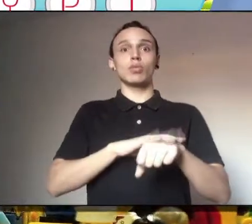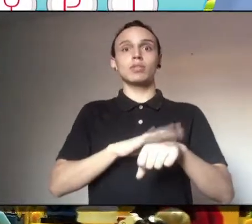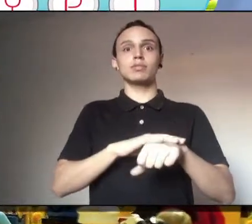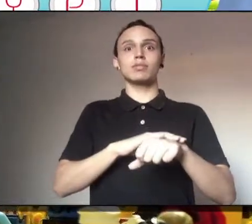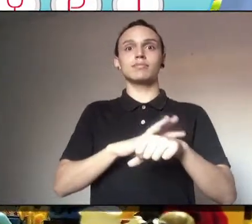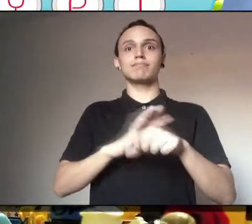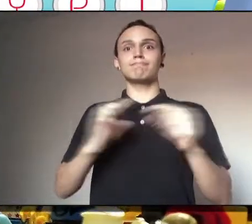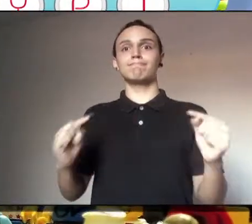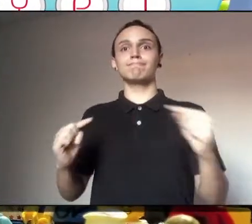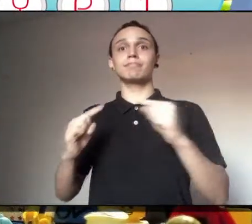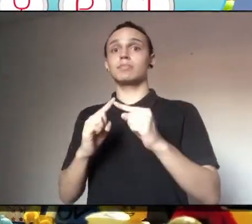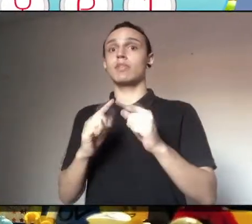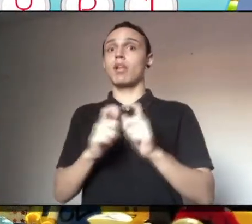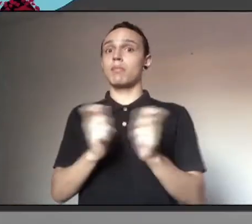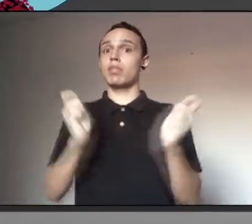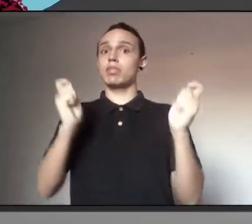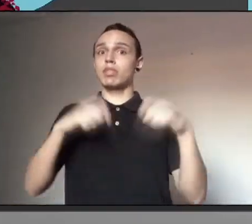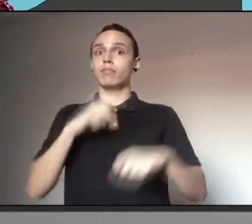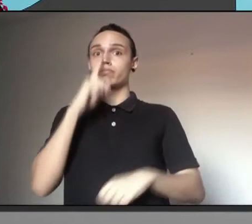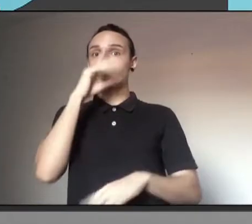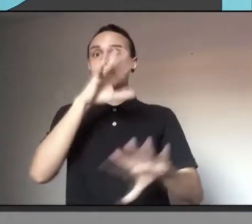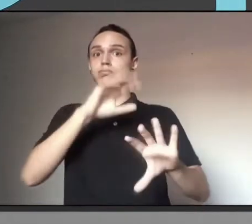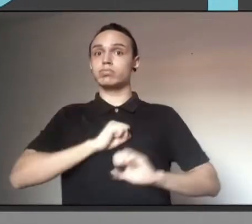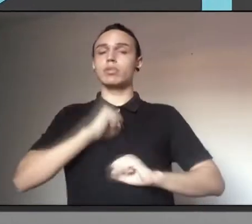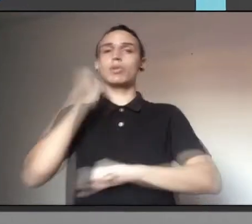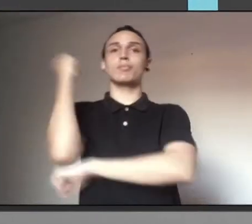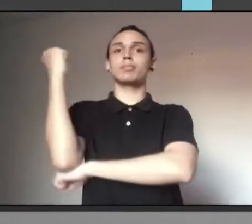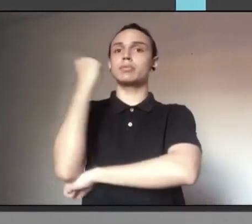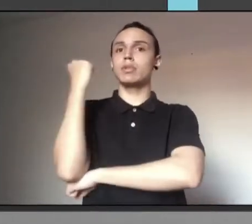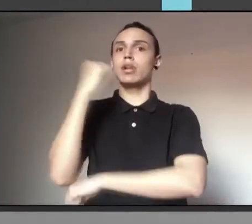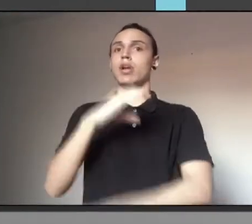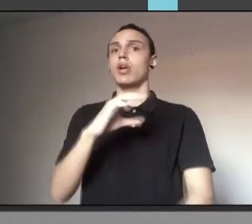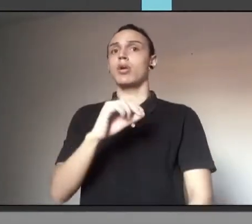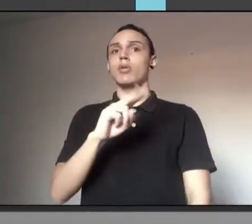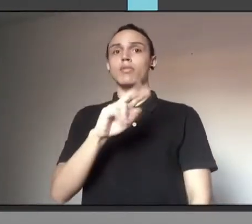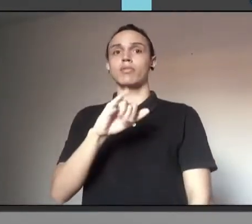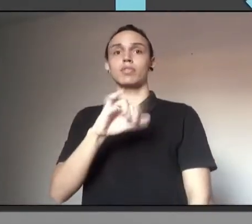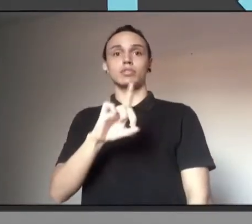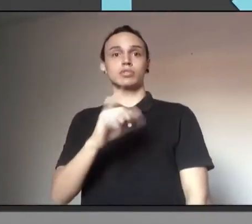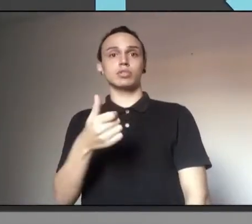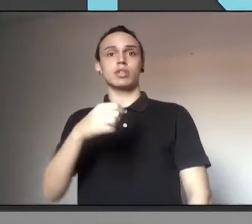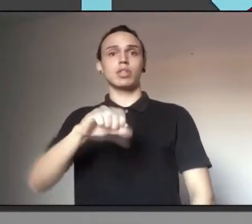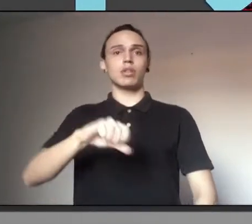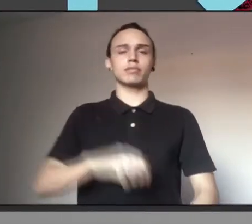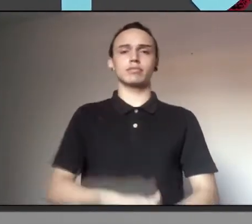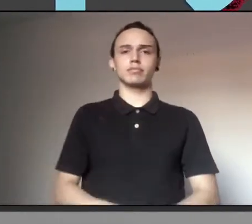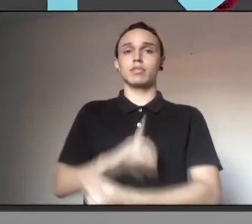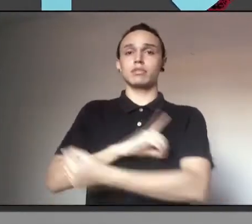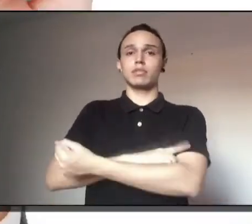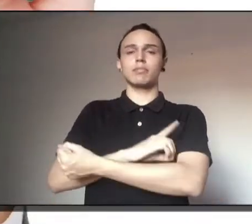que está associada ao aumento do risco de infecção grave por Covid-19.